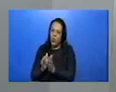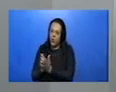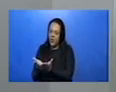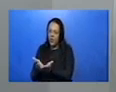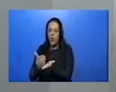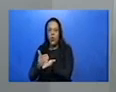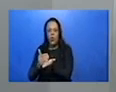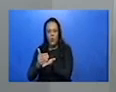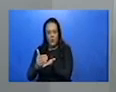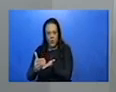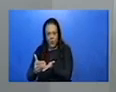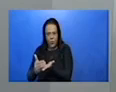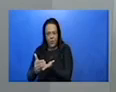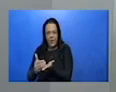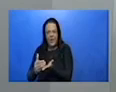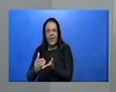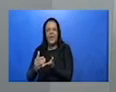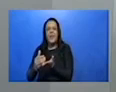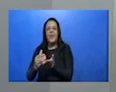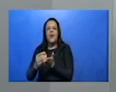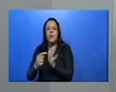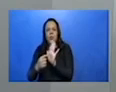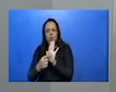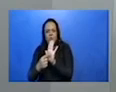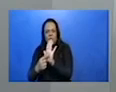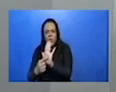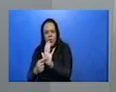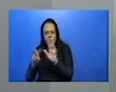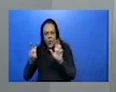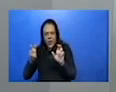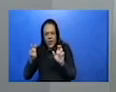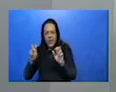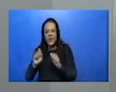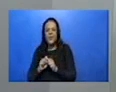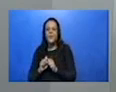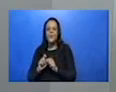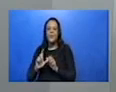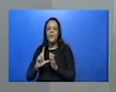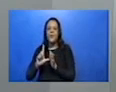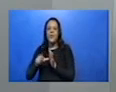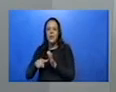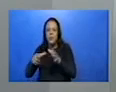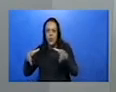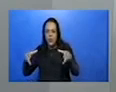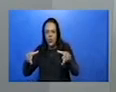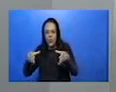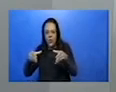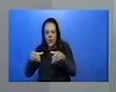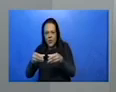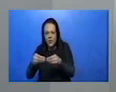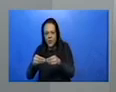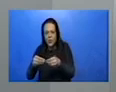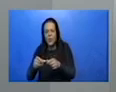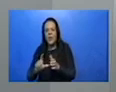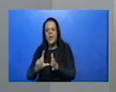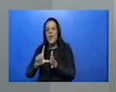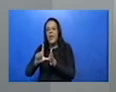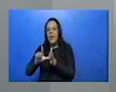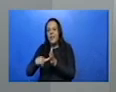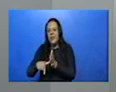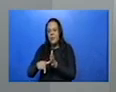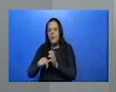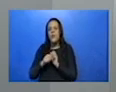para não contar, não pode ter spoiler, não pode contar o final da história. Mas tem um certo... E depois tem a indicação para